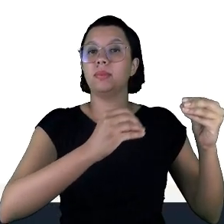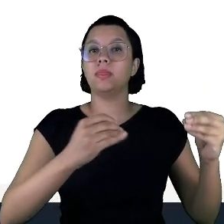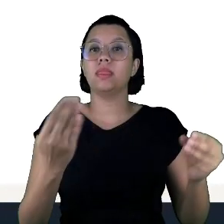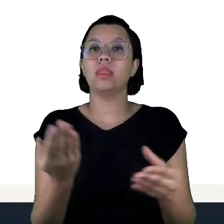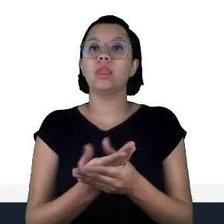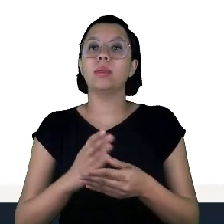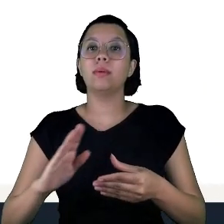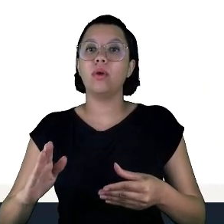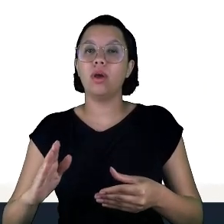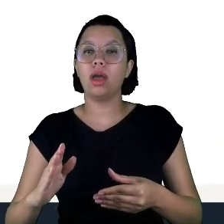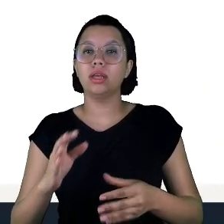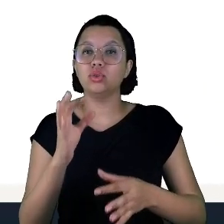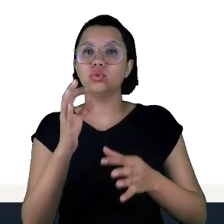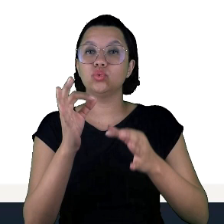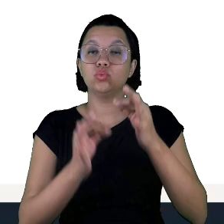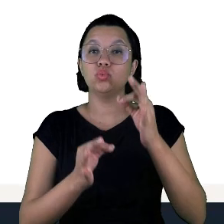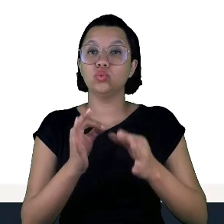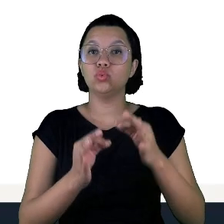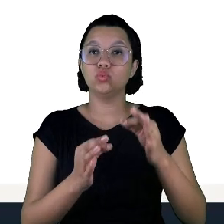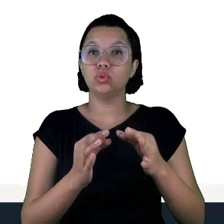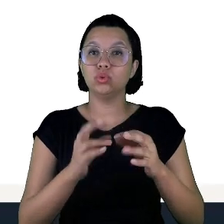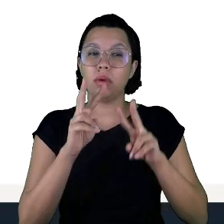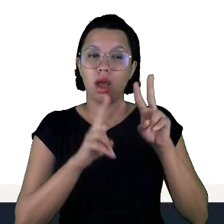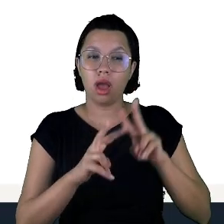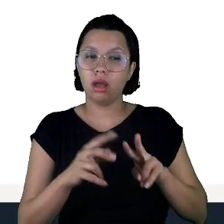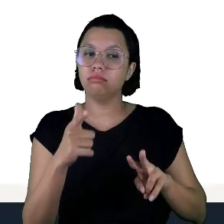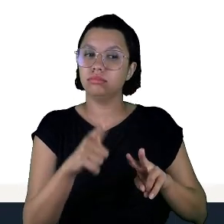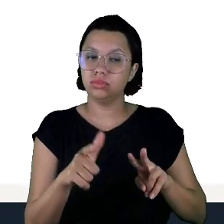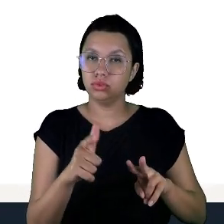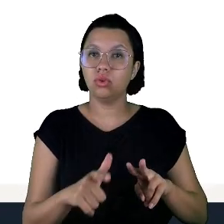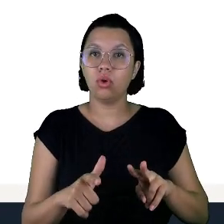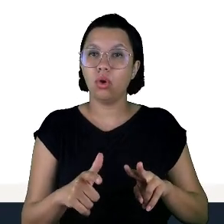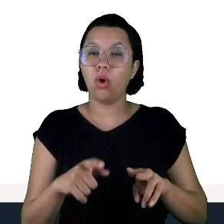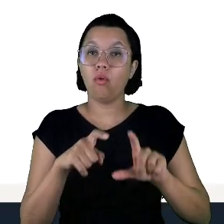Com processos com juízos de retratação,